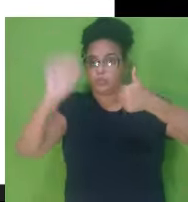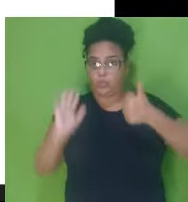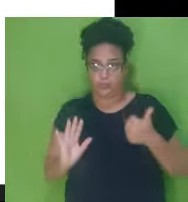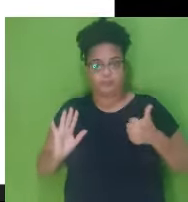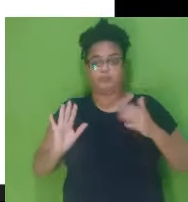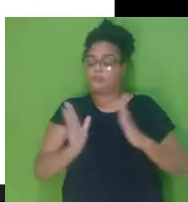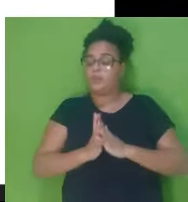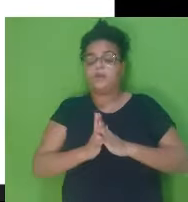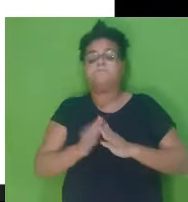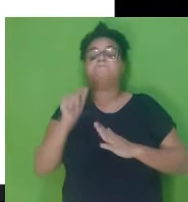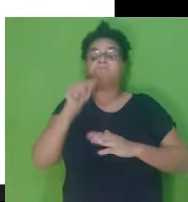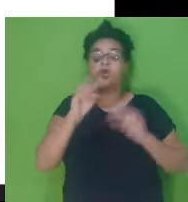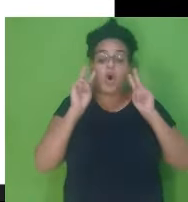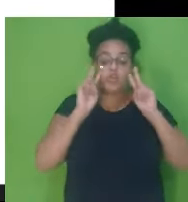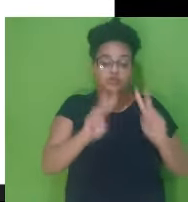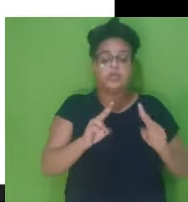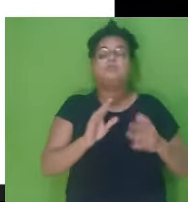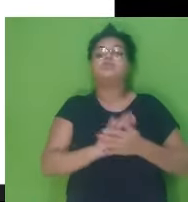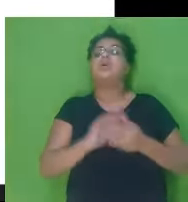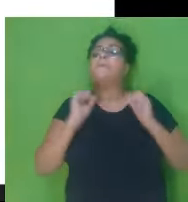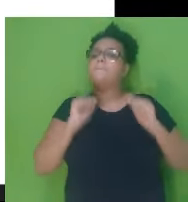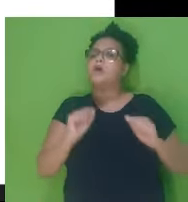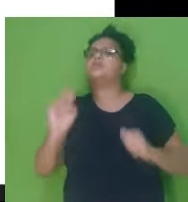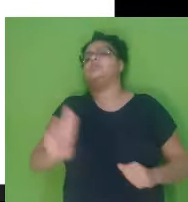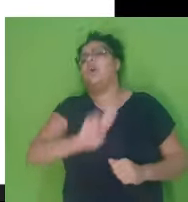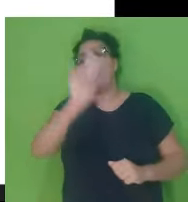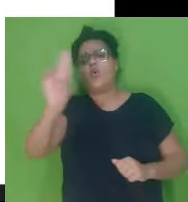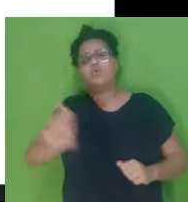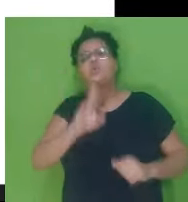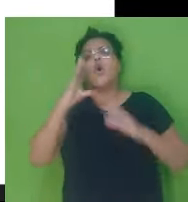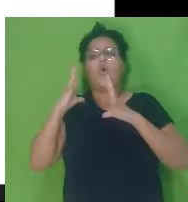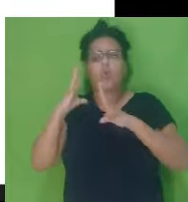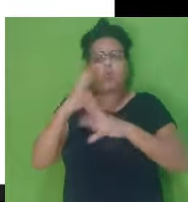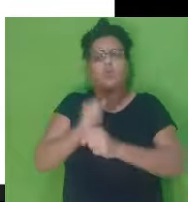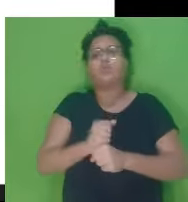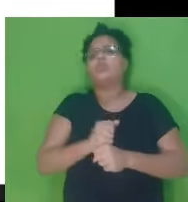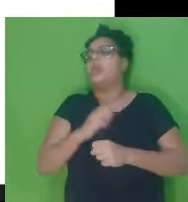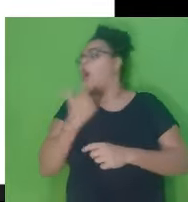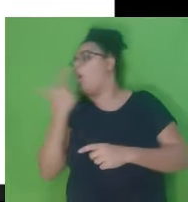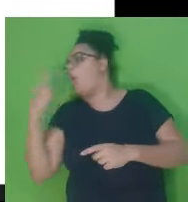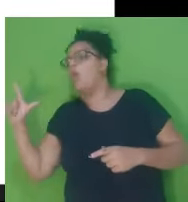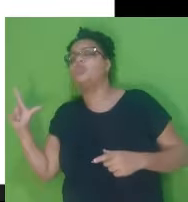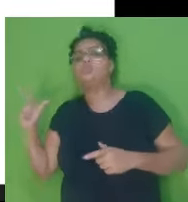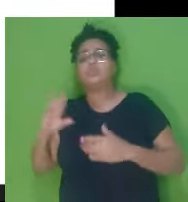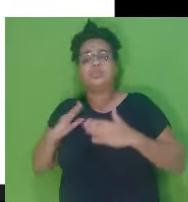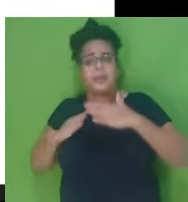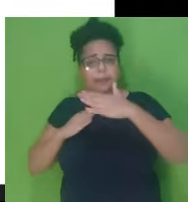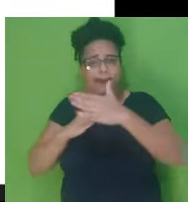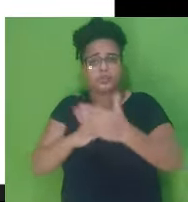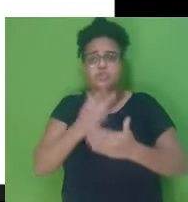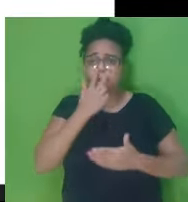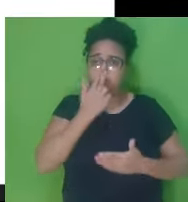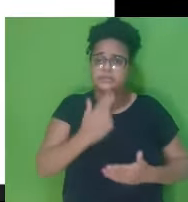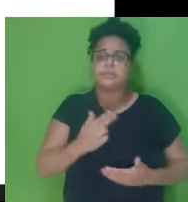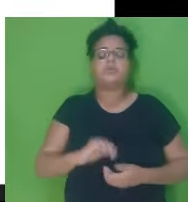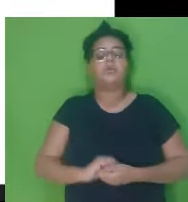que este limite fundamental que vimos pode ser utilizado para calcular outros limites